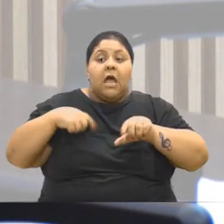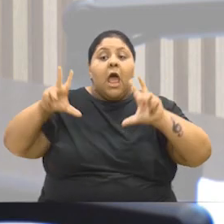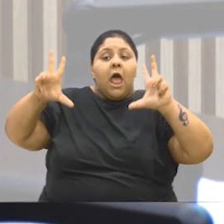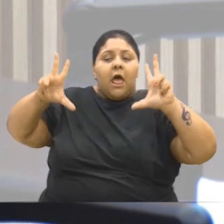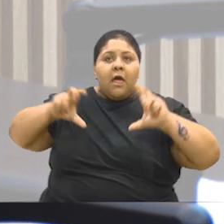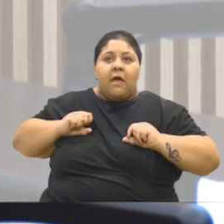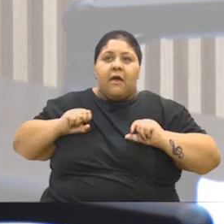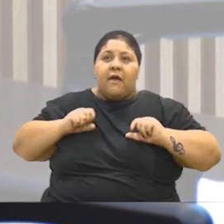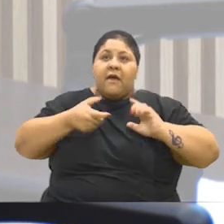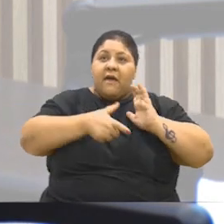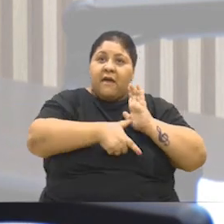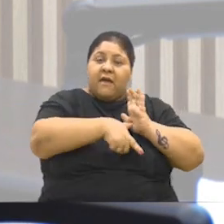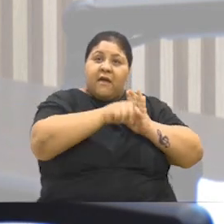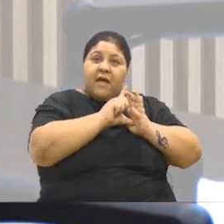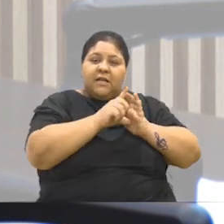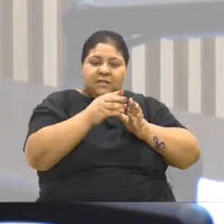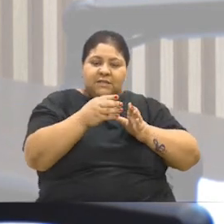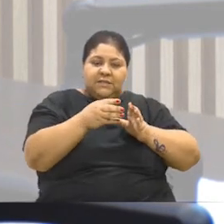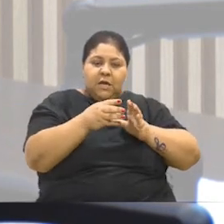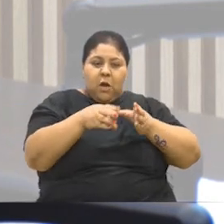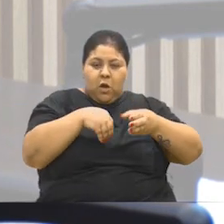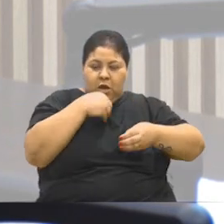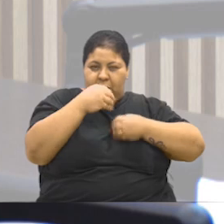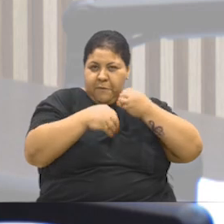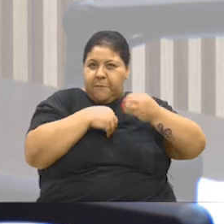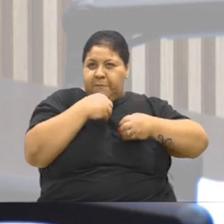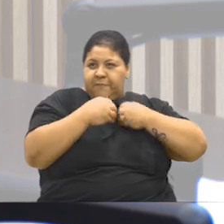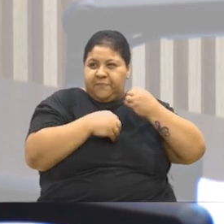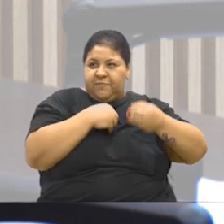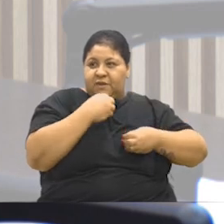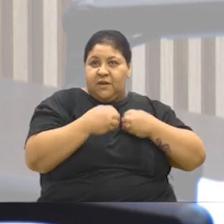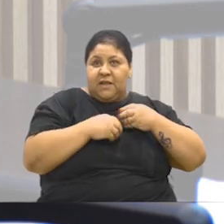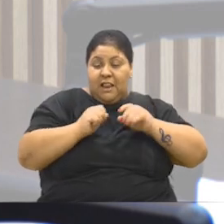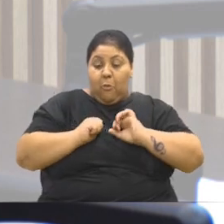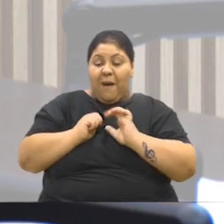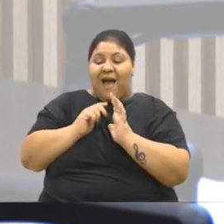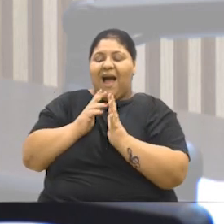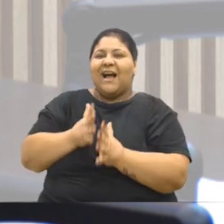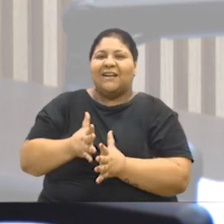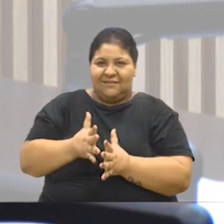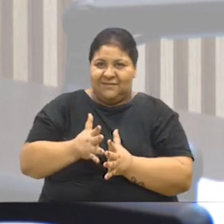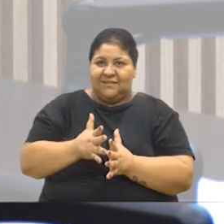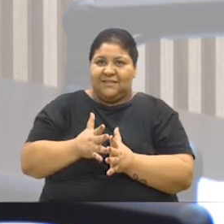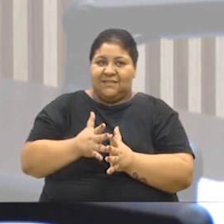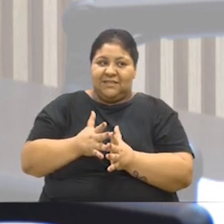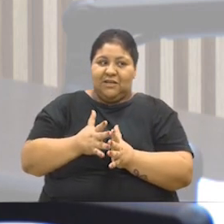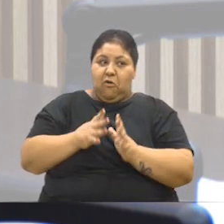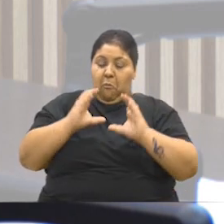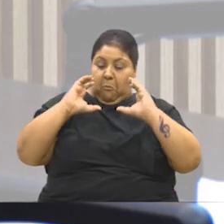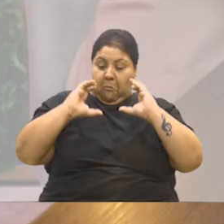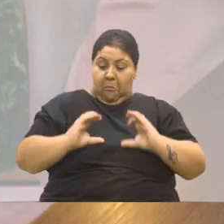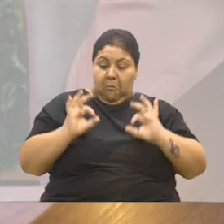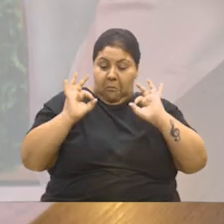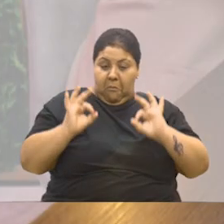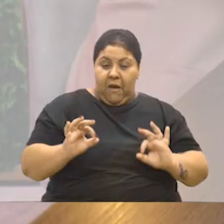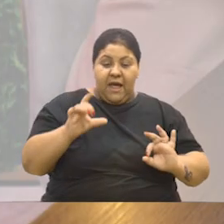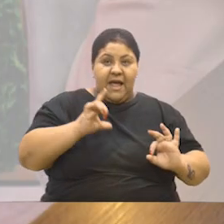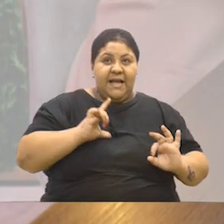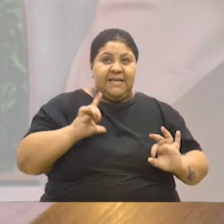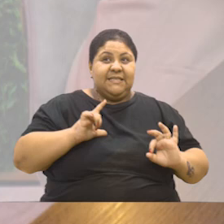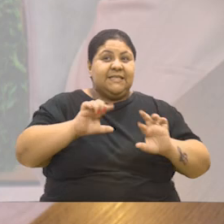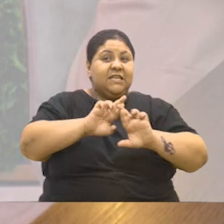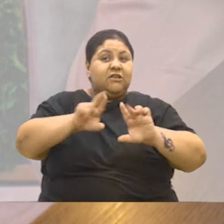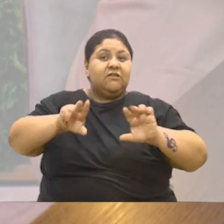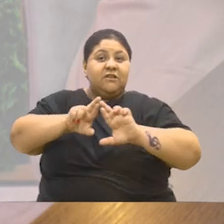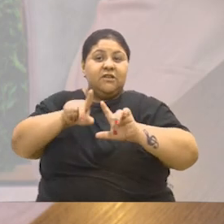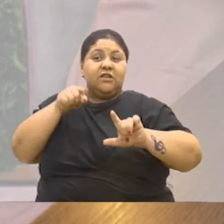E o merecimento, antes dele ser um sentimento, ele é uma atitude. Ele é uma postura. Existe